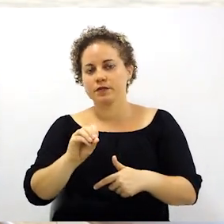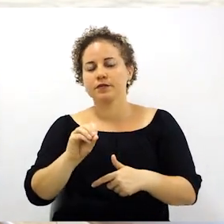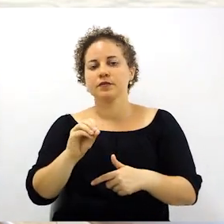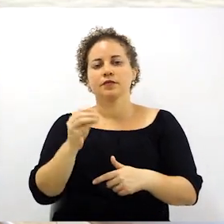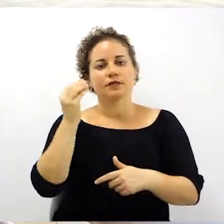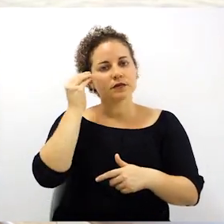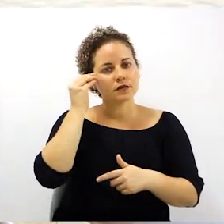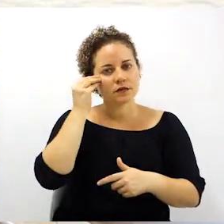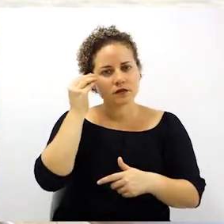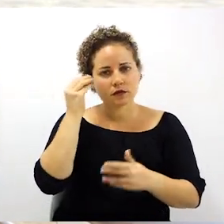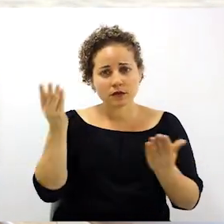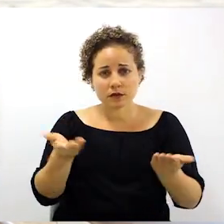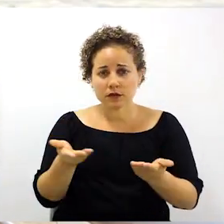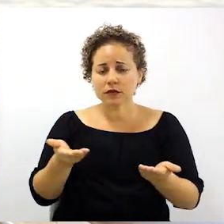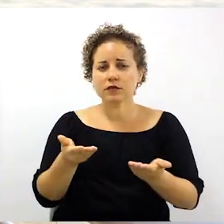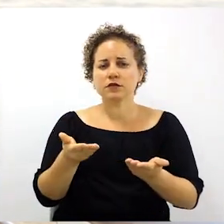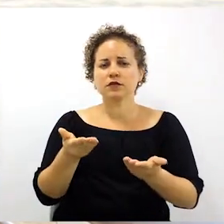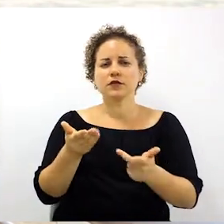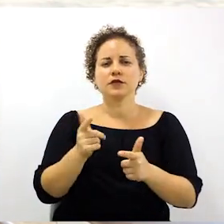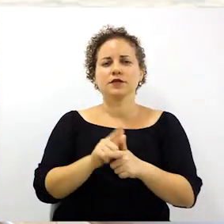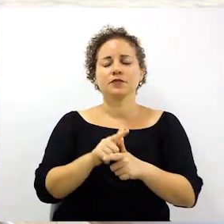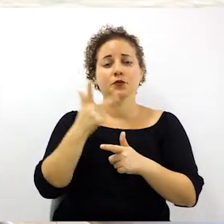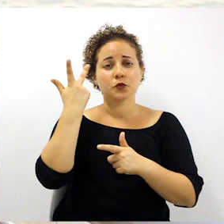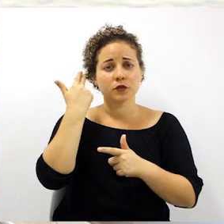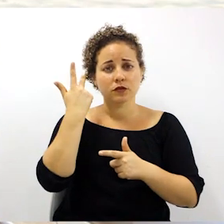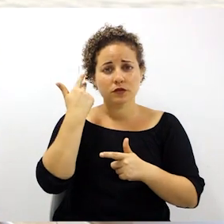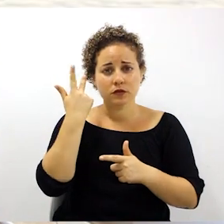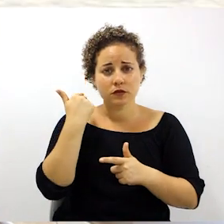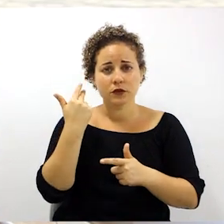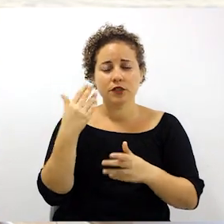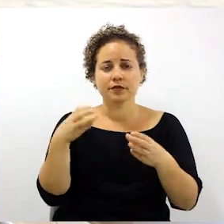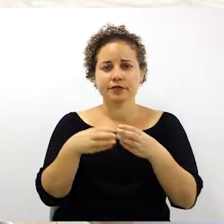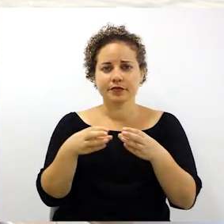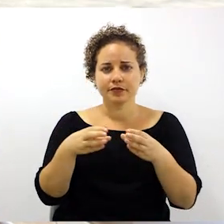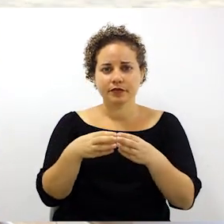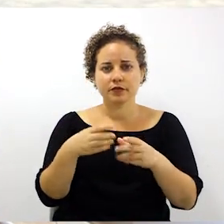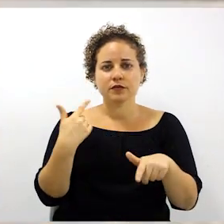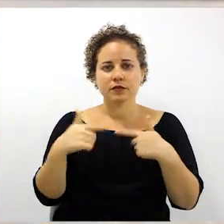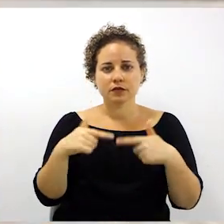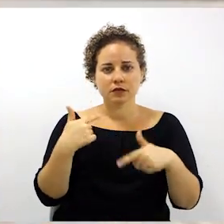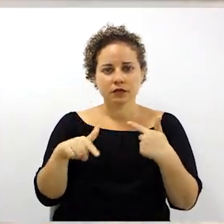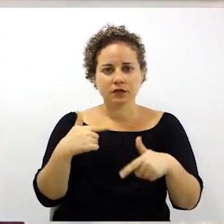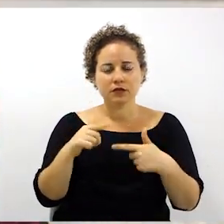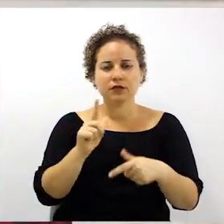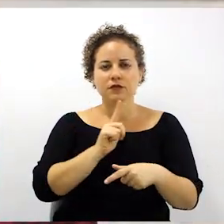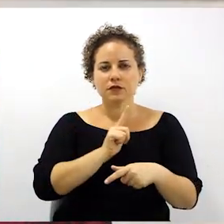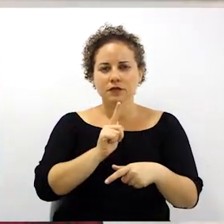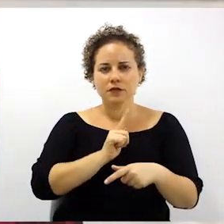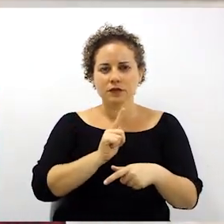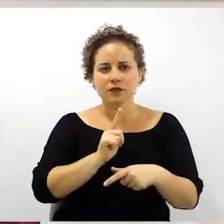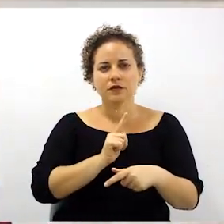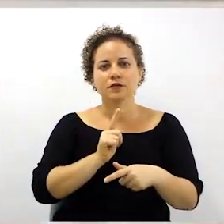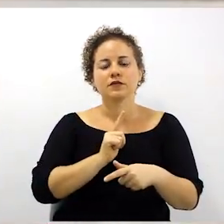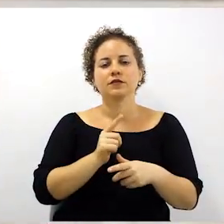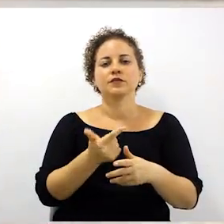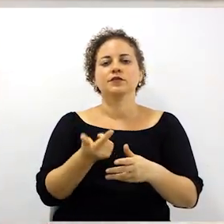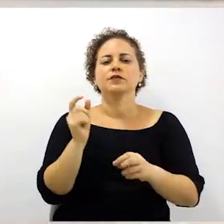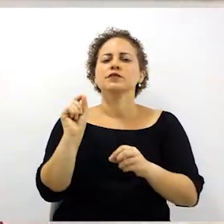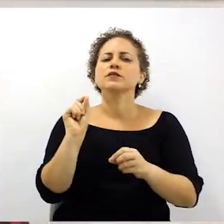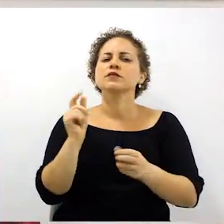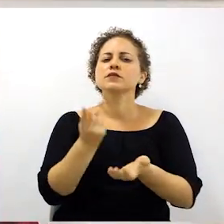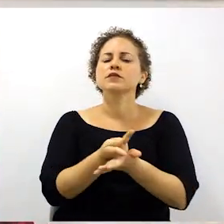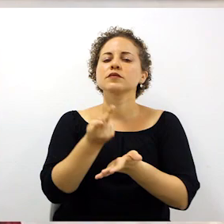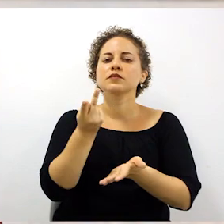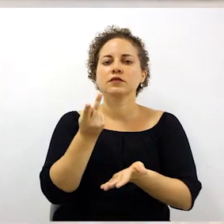de chamar a atenção para um acidente muito comum nesse grupo de trabalhadores. Mas que acidente seria